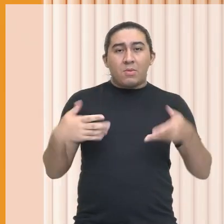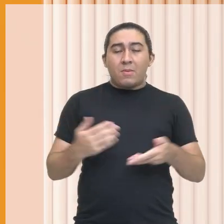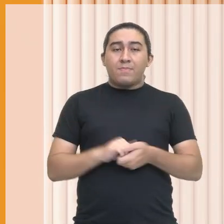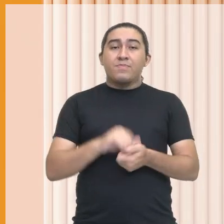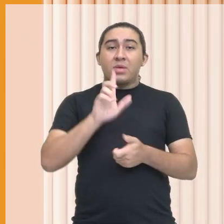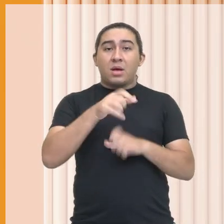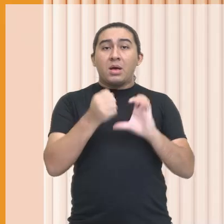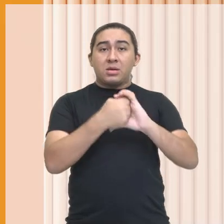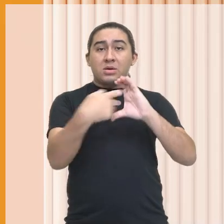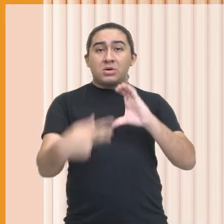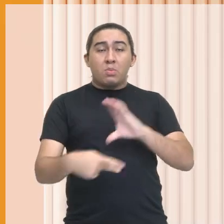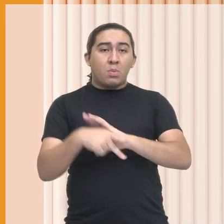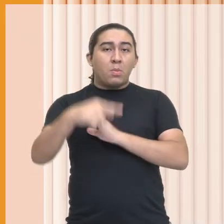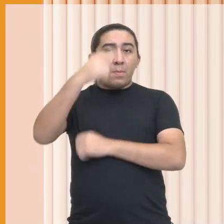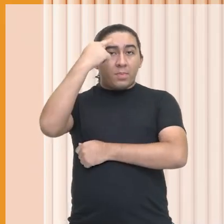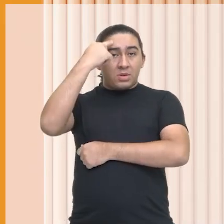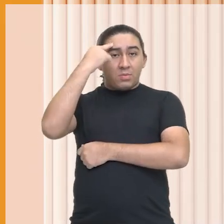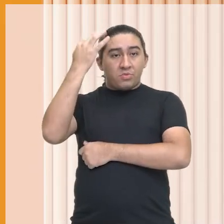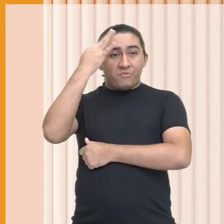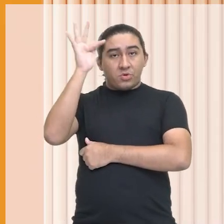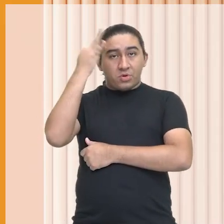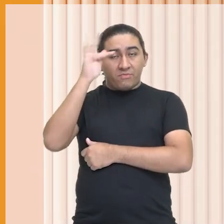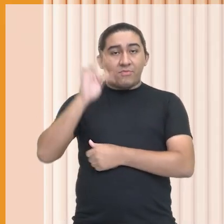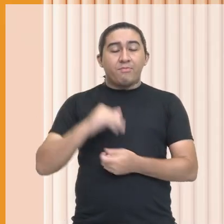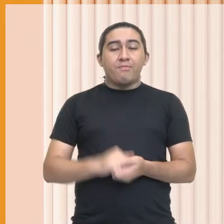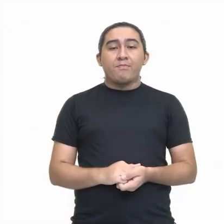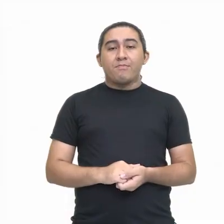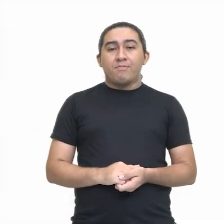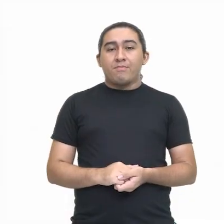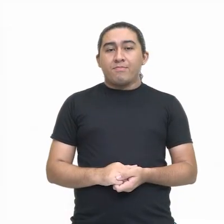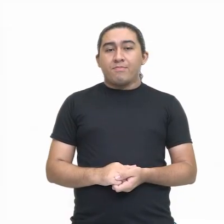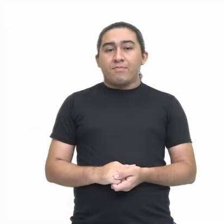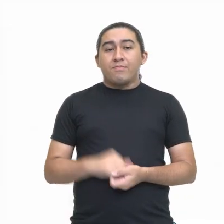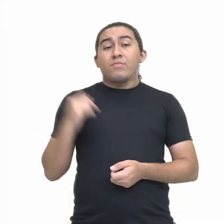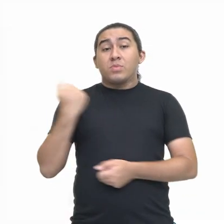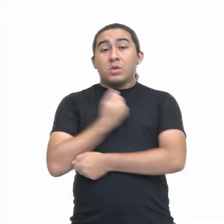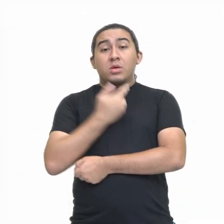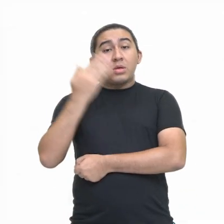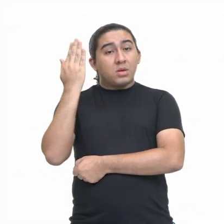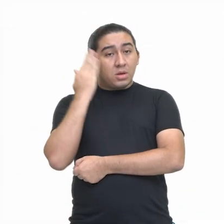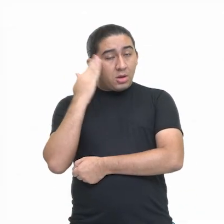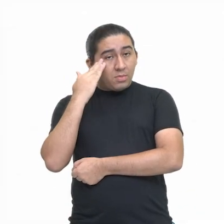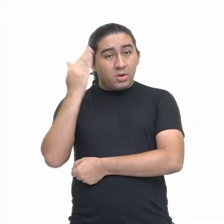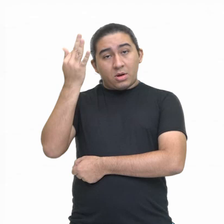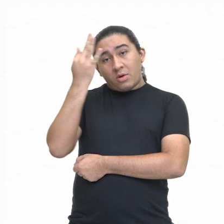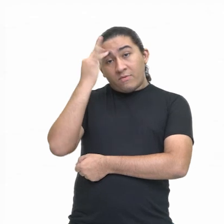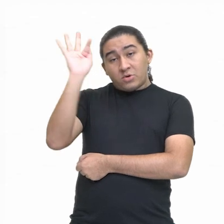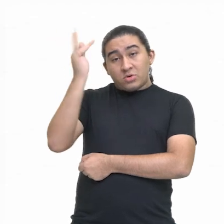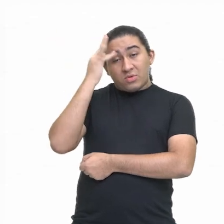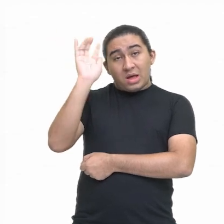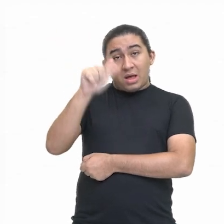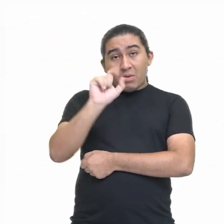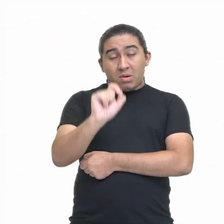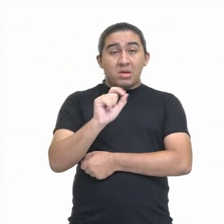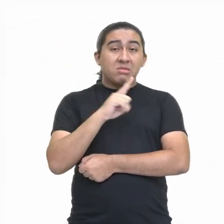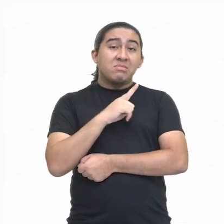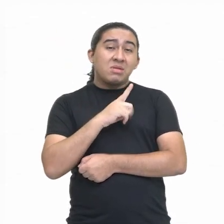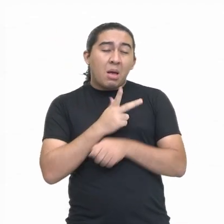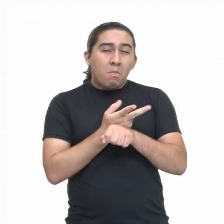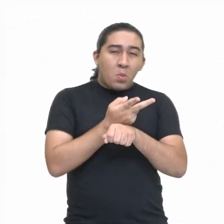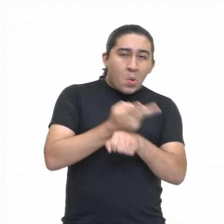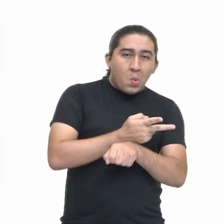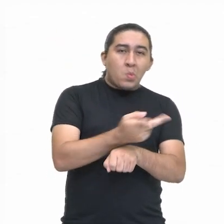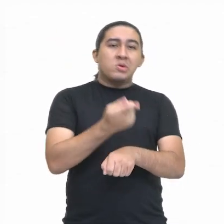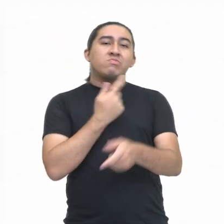das características do pensamento filosófico. Nós sabemos que filosofia é aquela busca pelo conhecimento, é